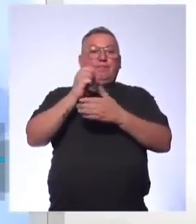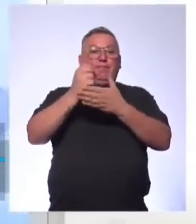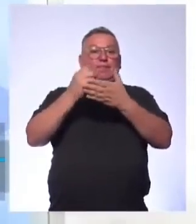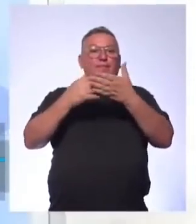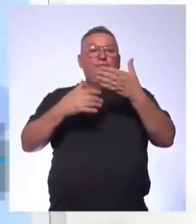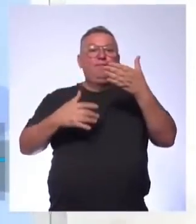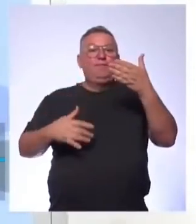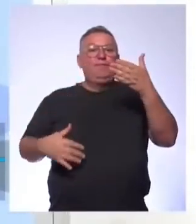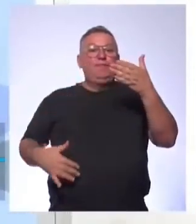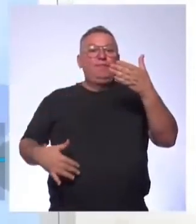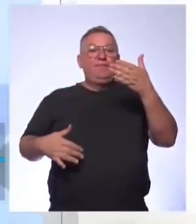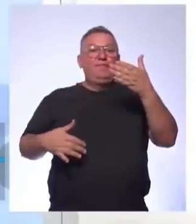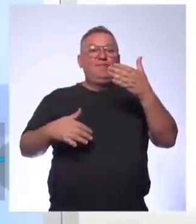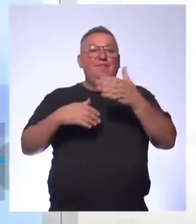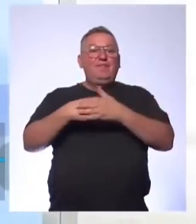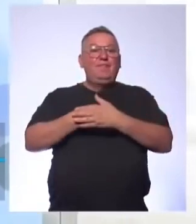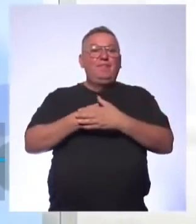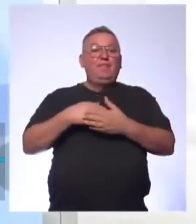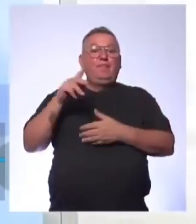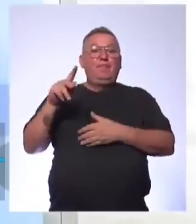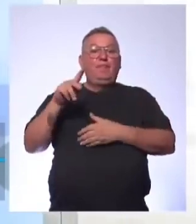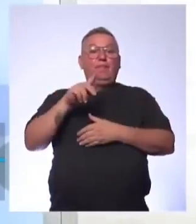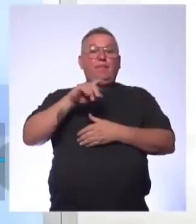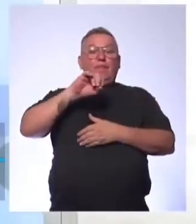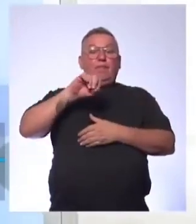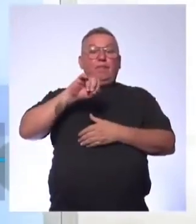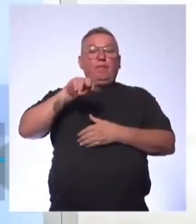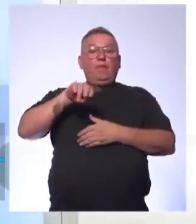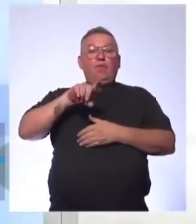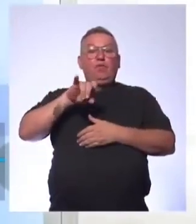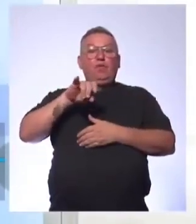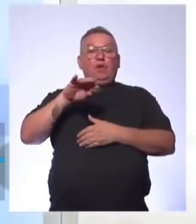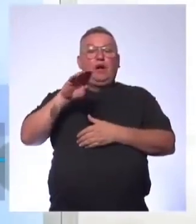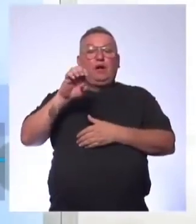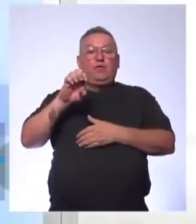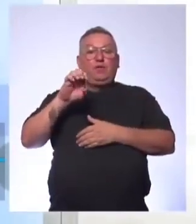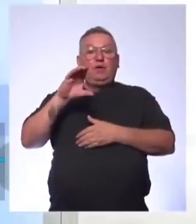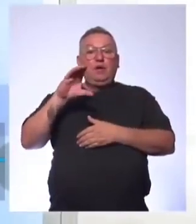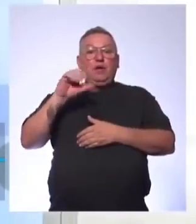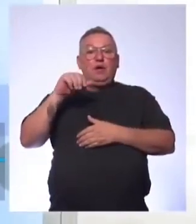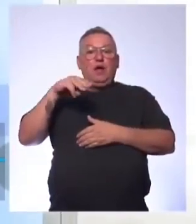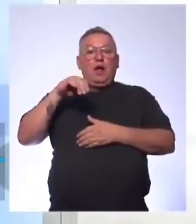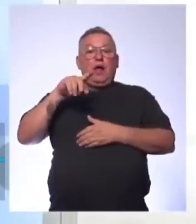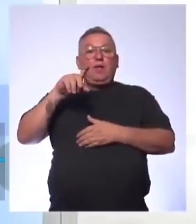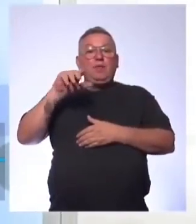está crescendo, hein? Eu tenho a professora Juliette, a Camila,